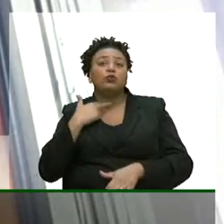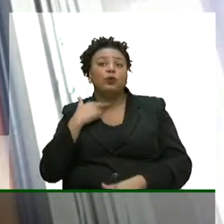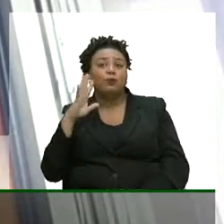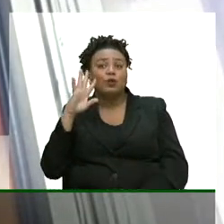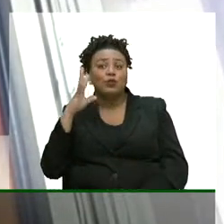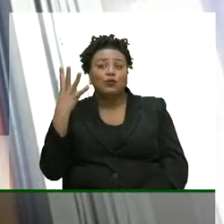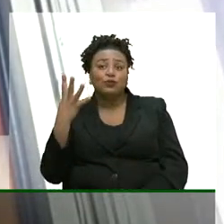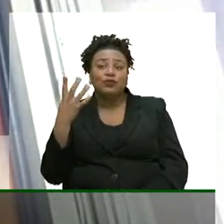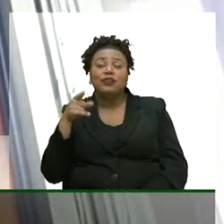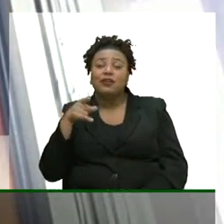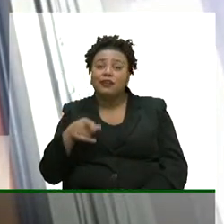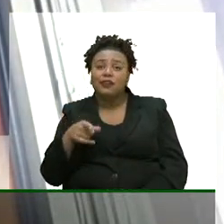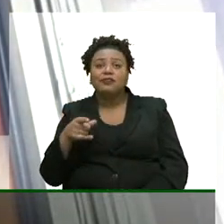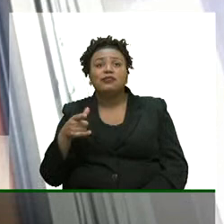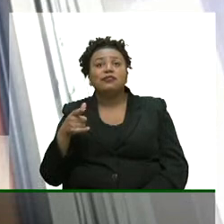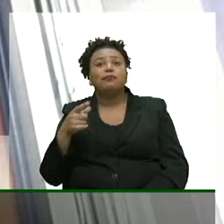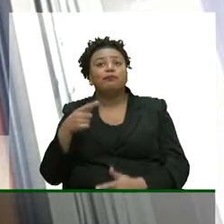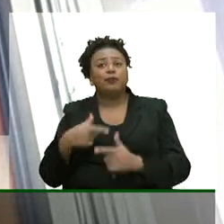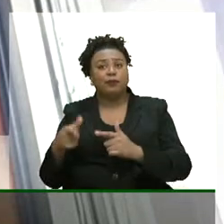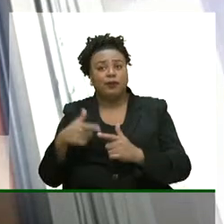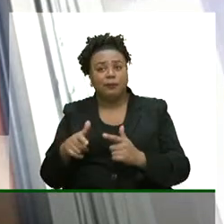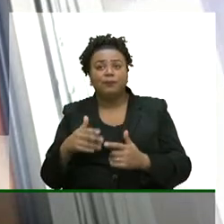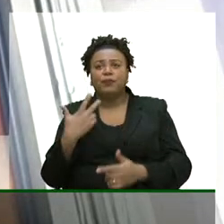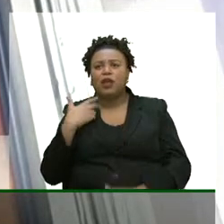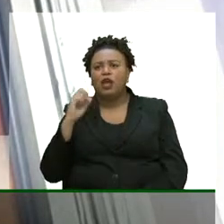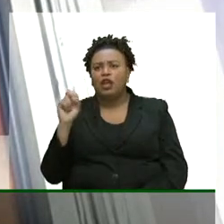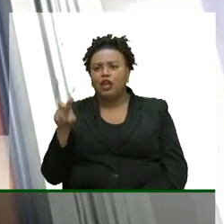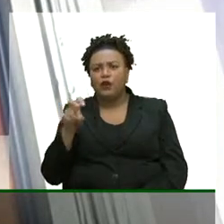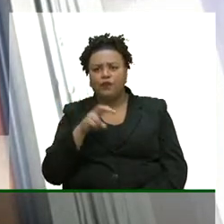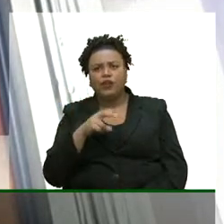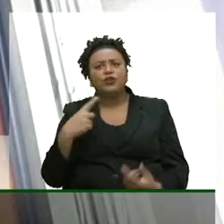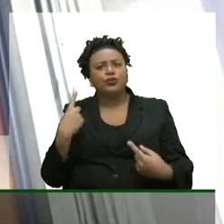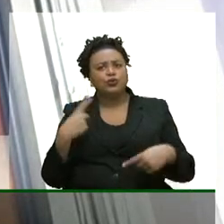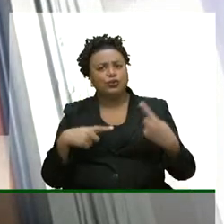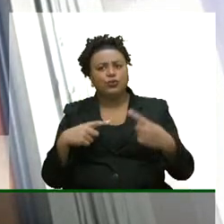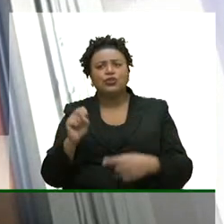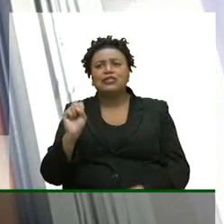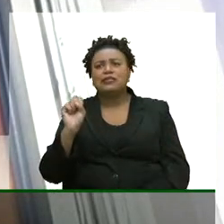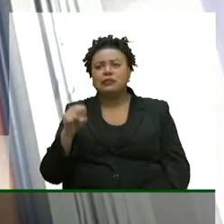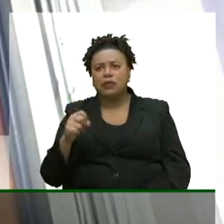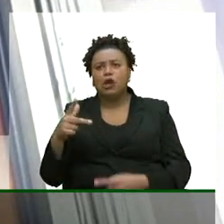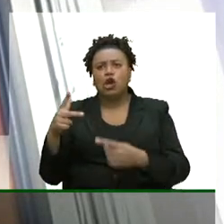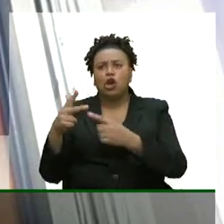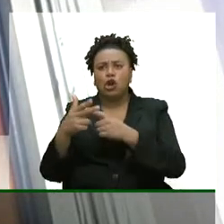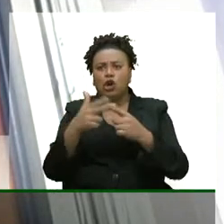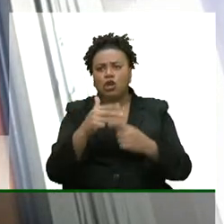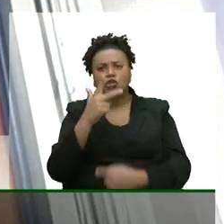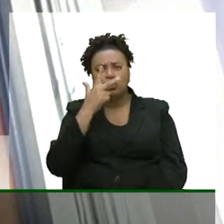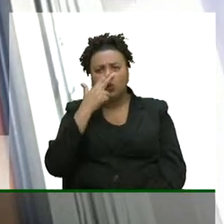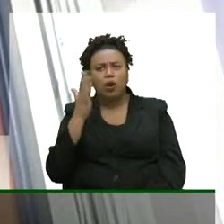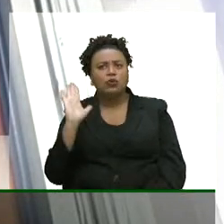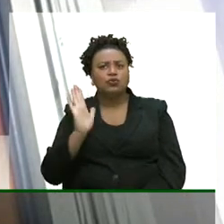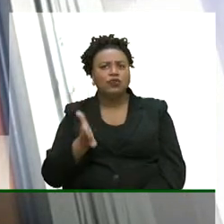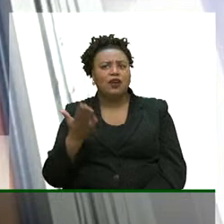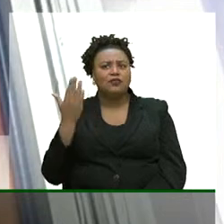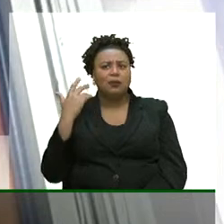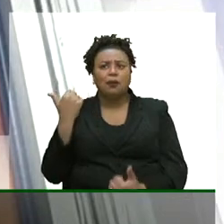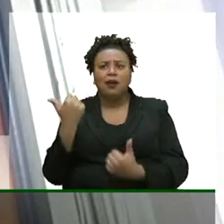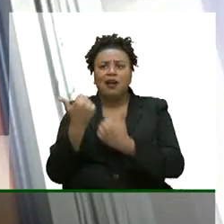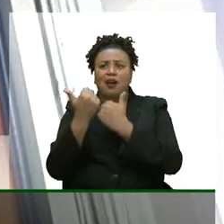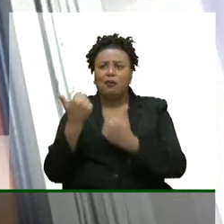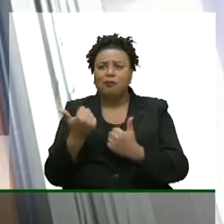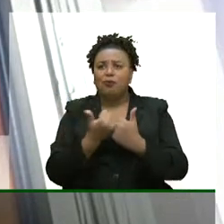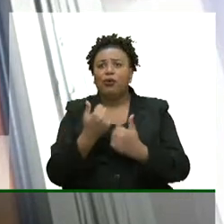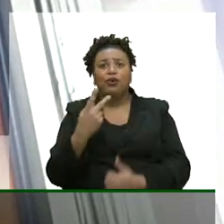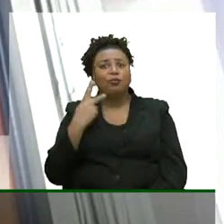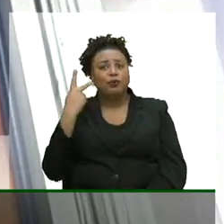resolver definitivamente esse ponto. Eu vejo que discutir, sim, cortes, como fizemos com apoio maciço